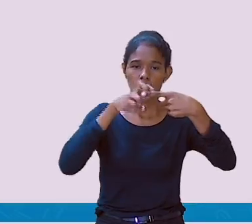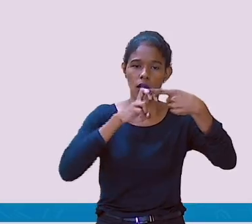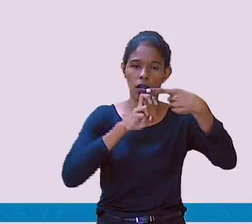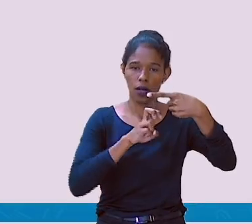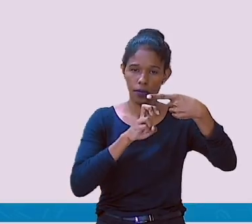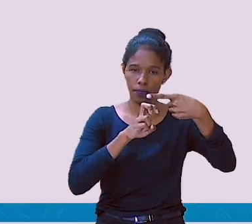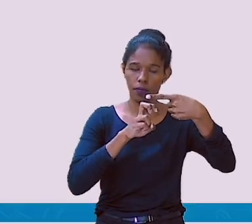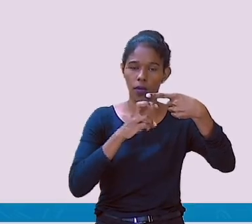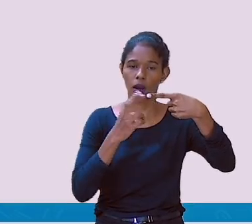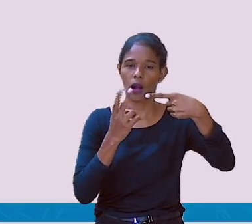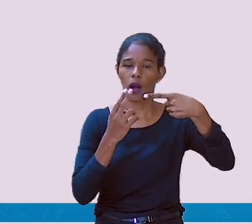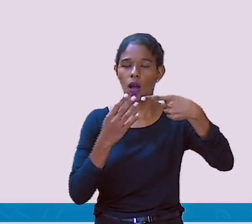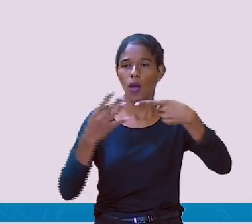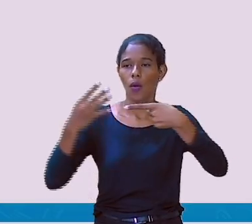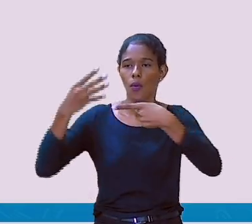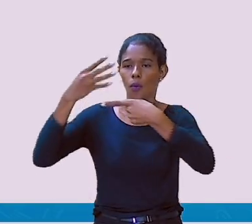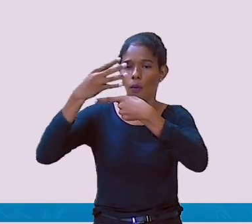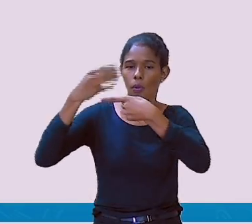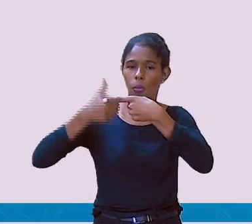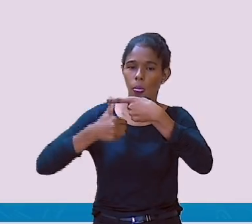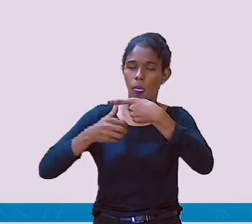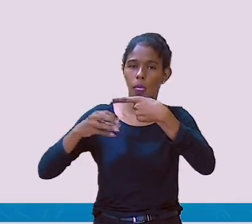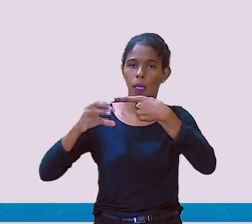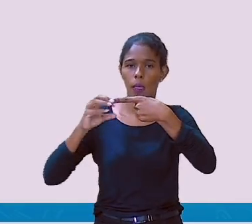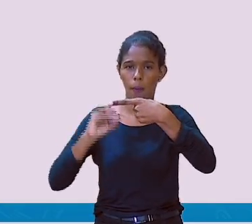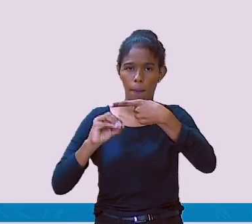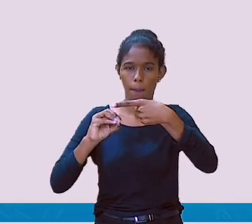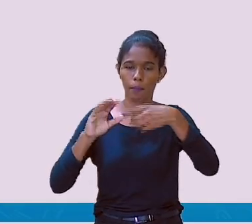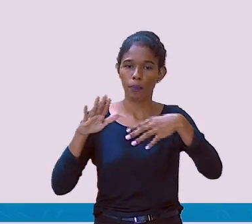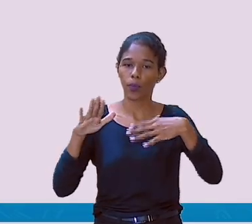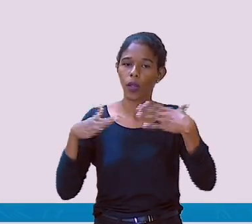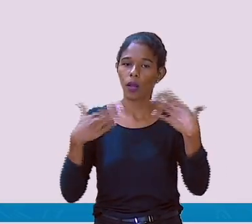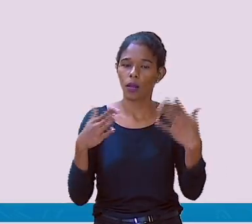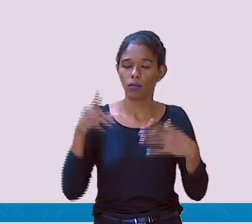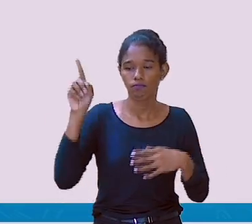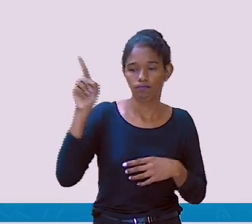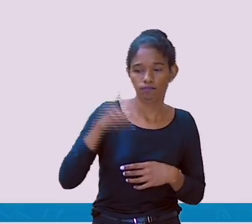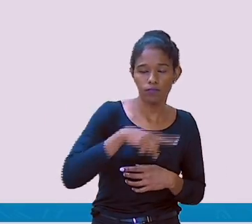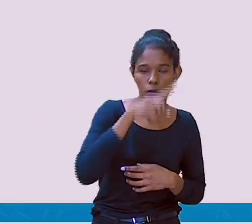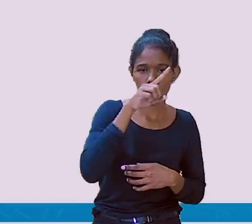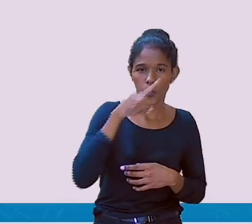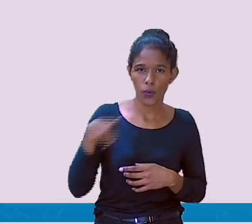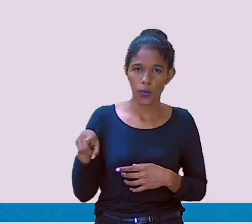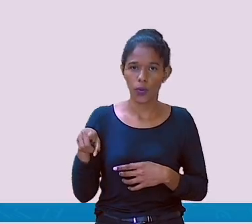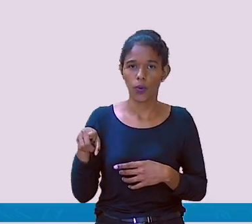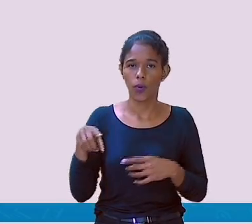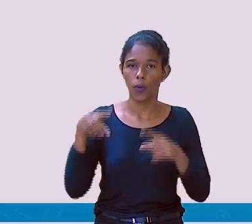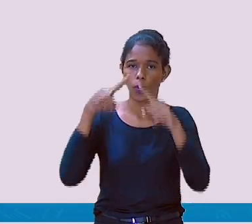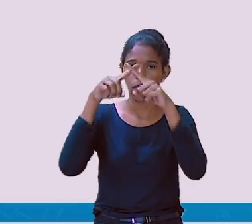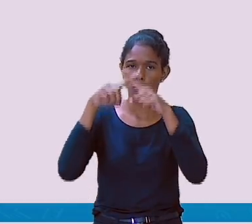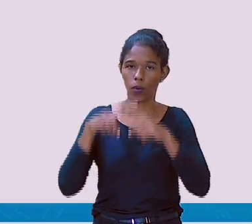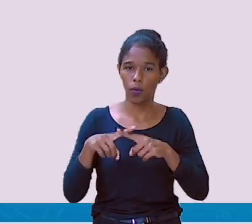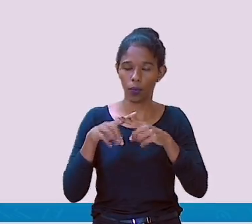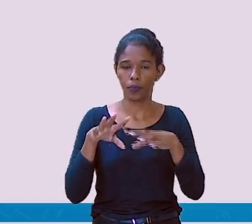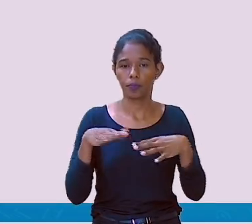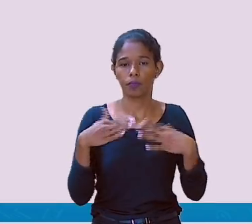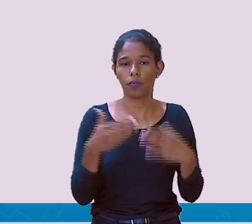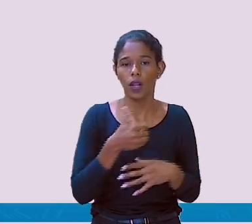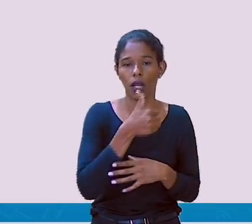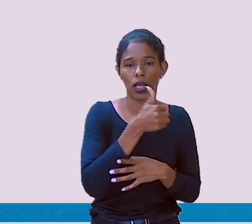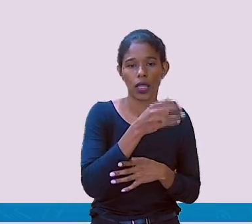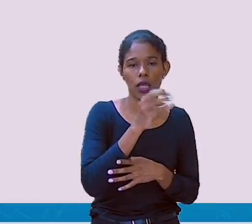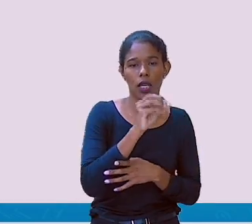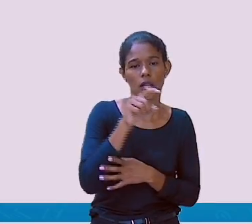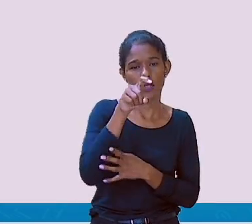está para 10. Produto dos meios é igual ao produto dos extremos. 10x